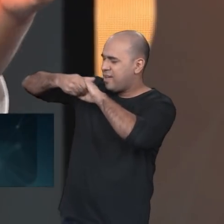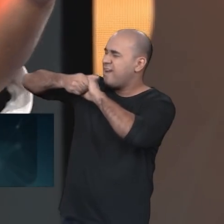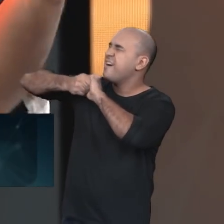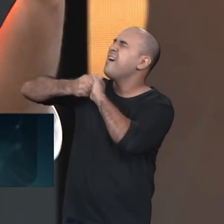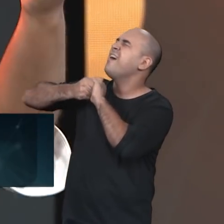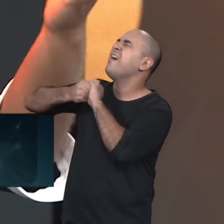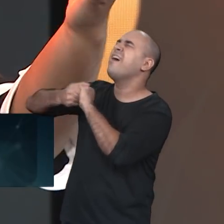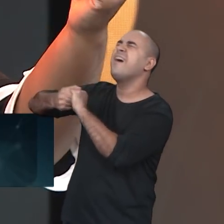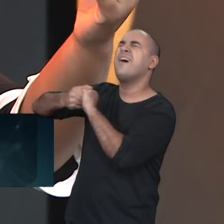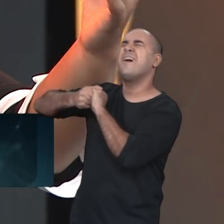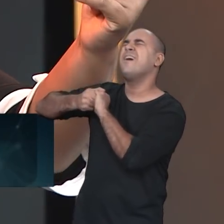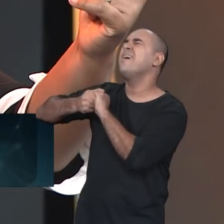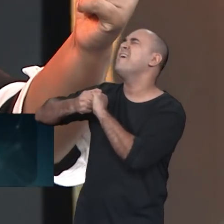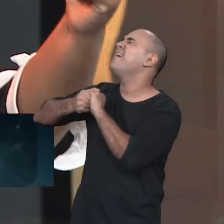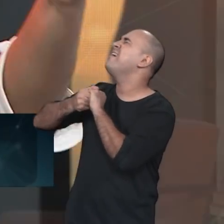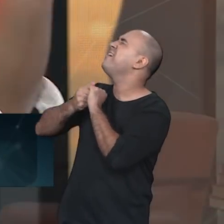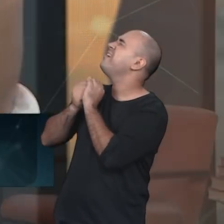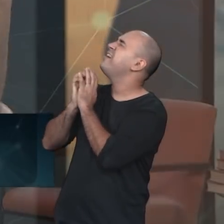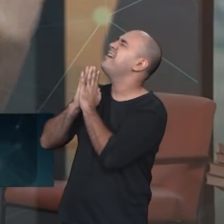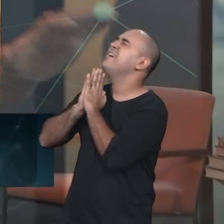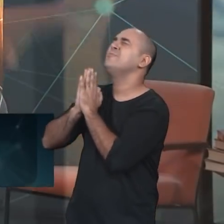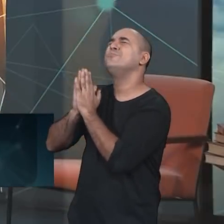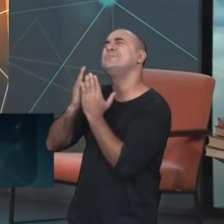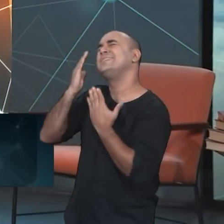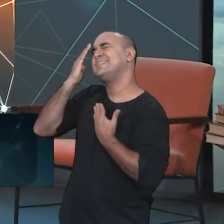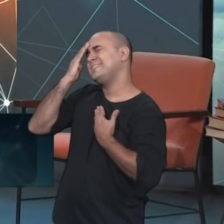naufragar. Venha toda a